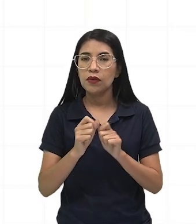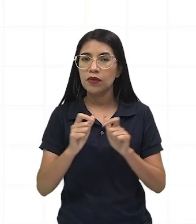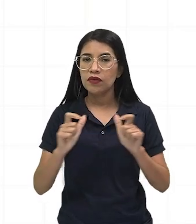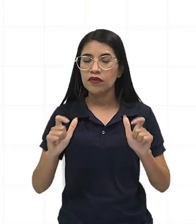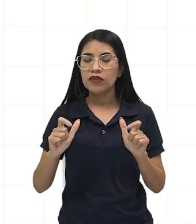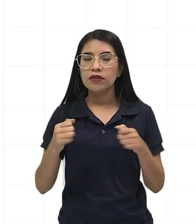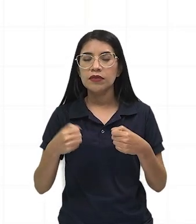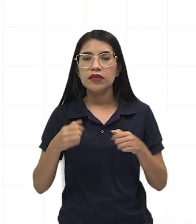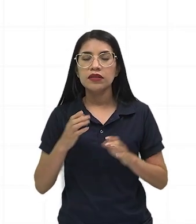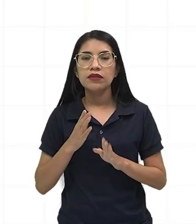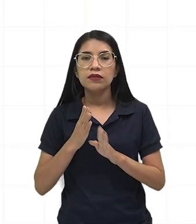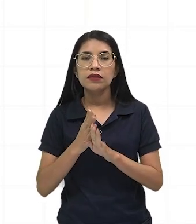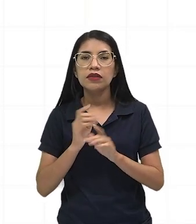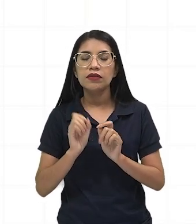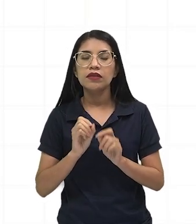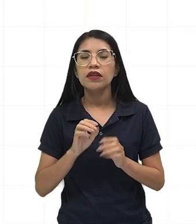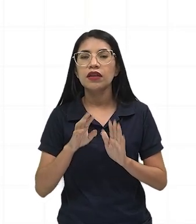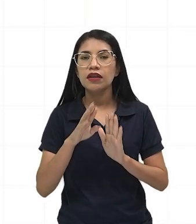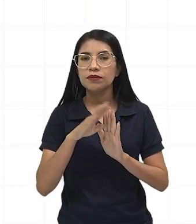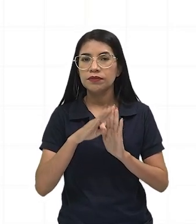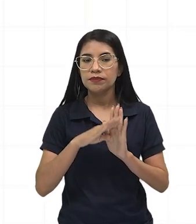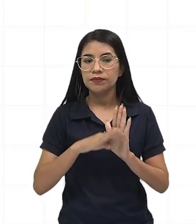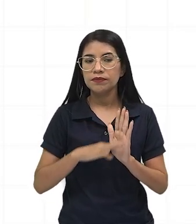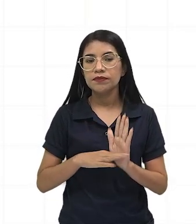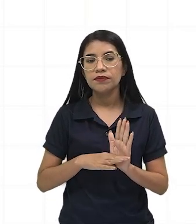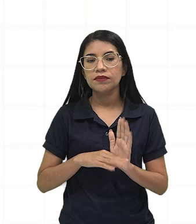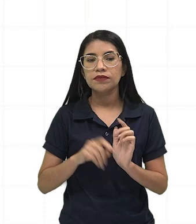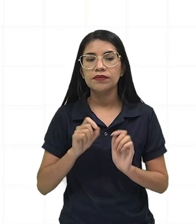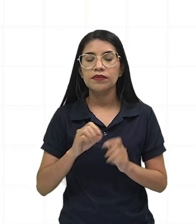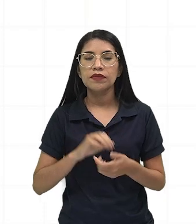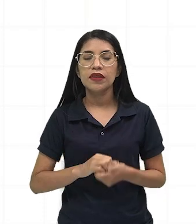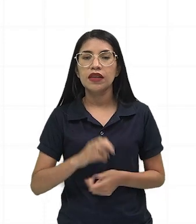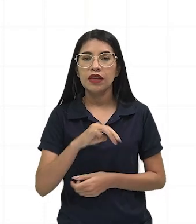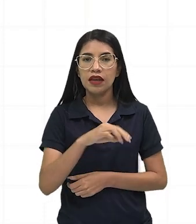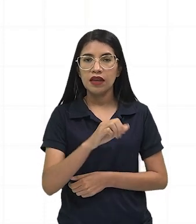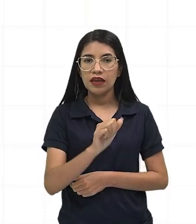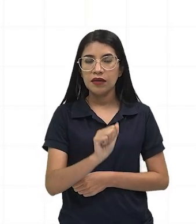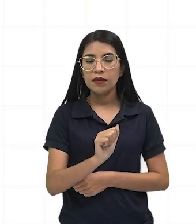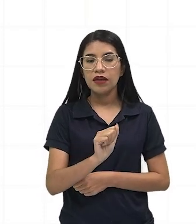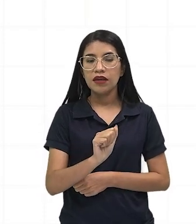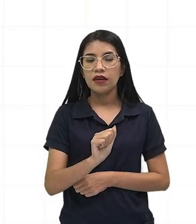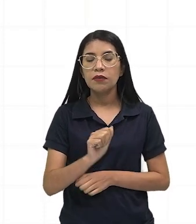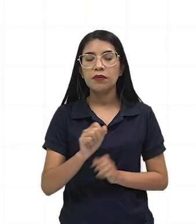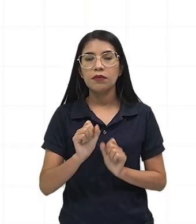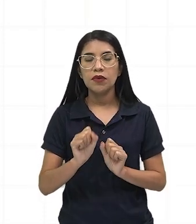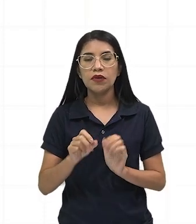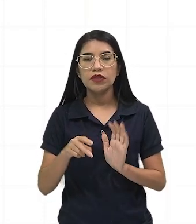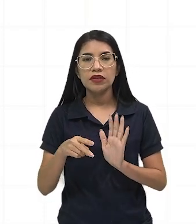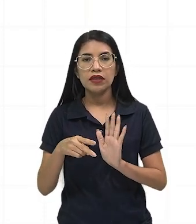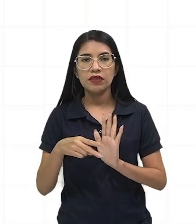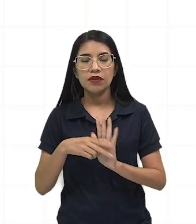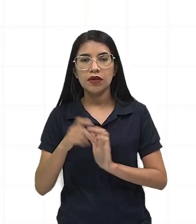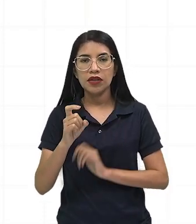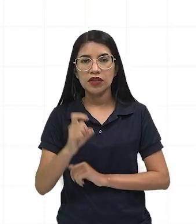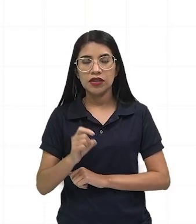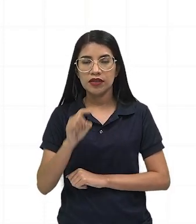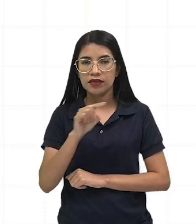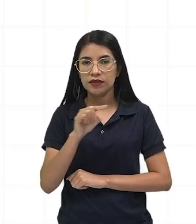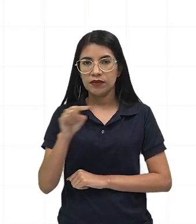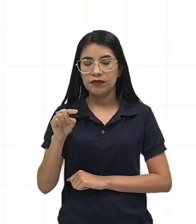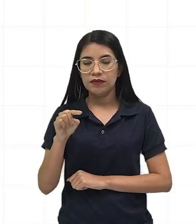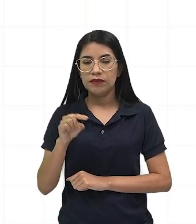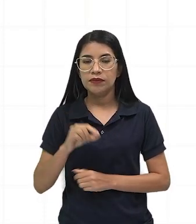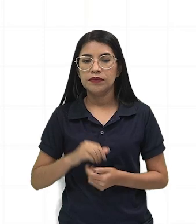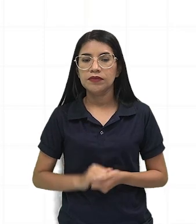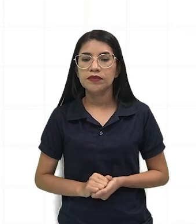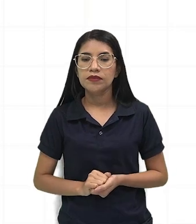vamos identificar os parâmetros dessa fórmula. Então nós temos média aritmética, que pode ser MA ou pode ser um X com a barra em